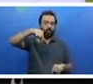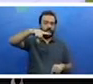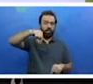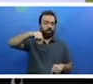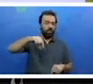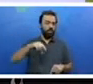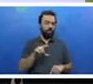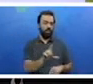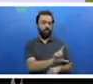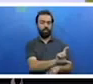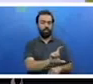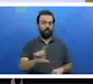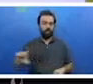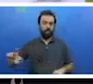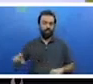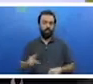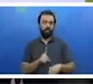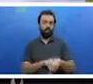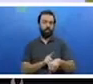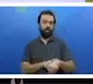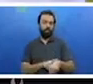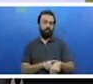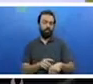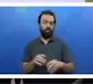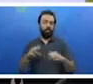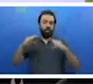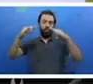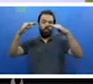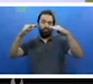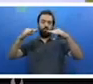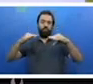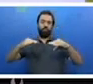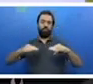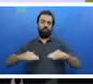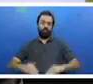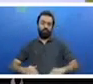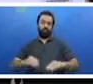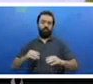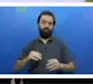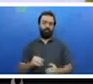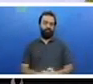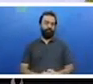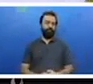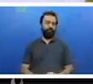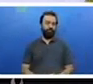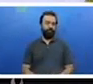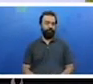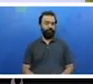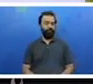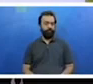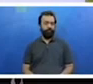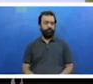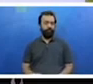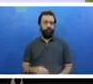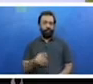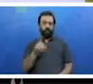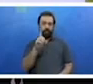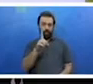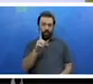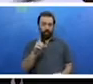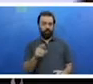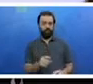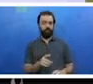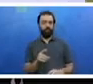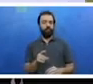aberta, e o tempo que leva para esvaziar o tanque. Se eu deixo a vazão 1 litro por